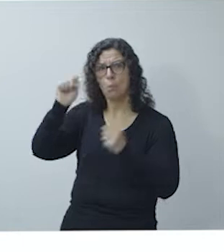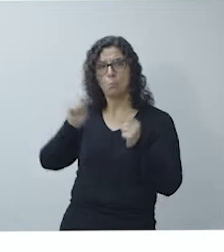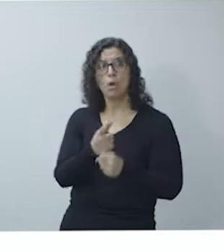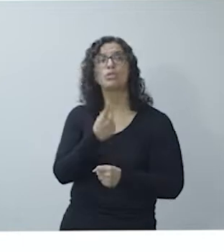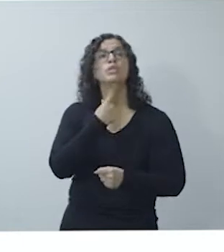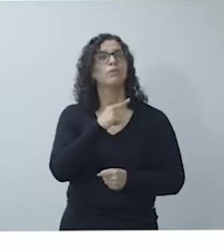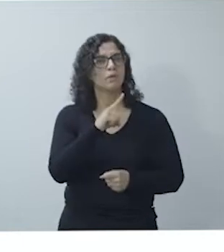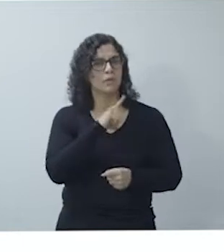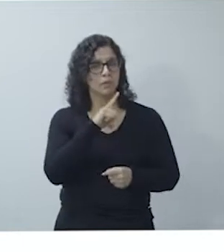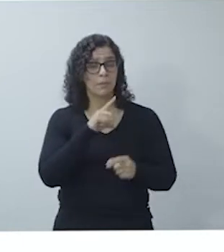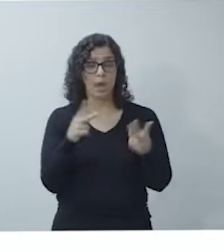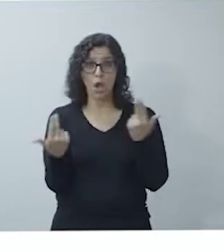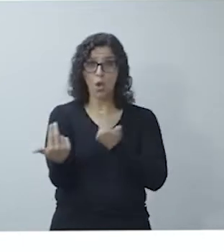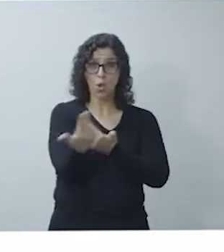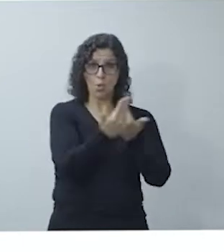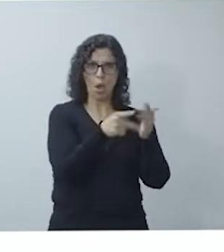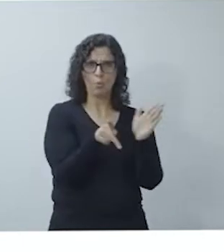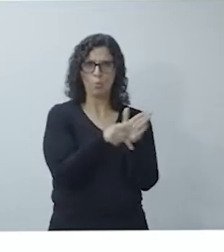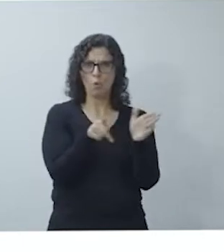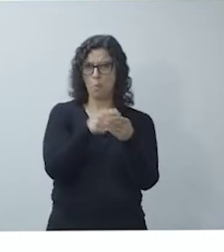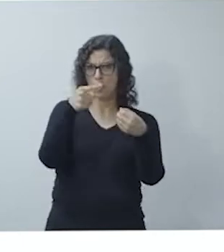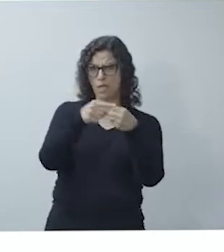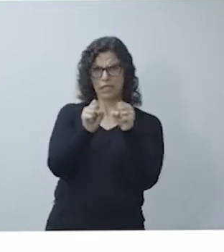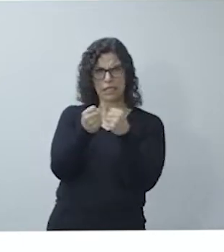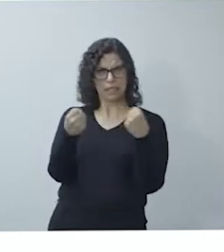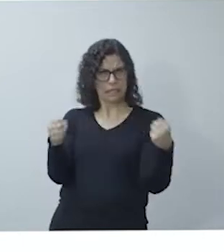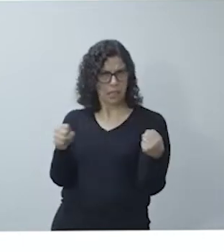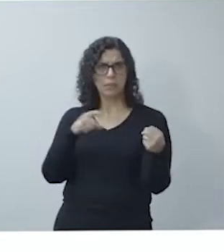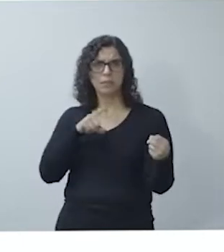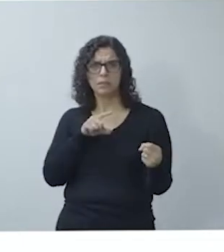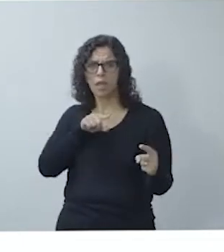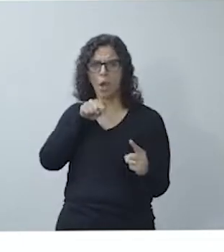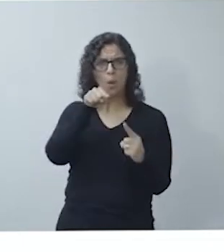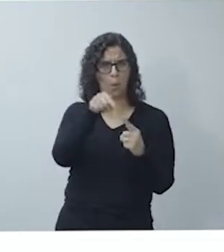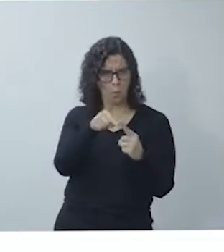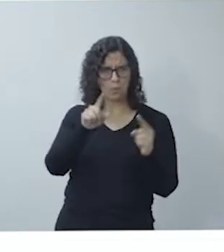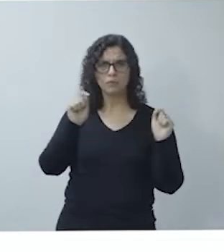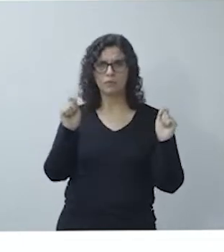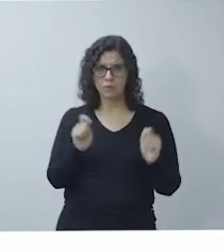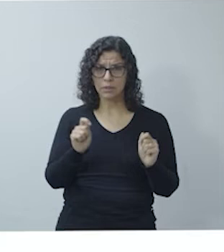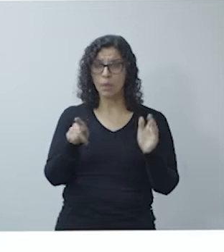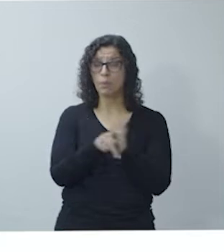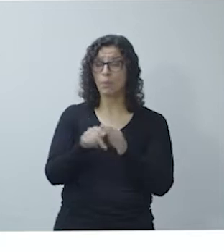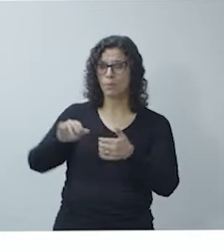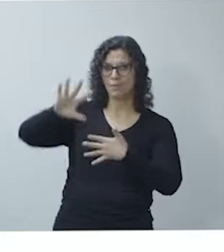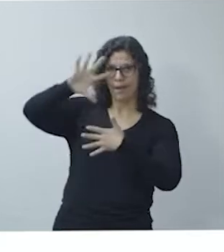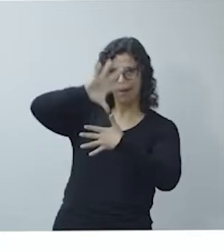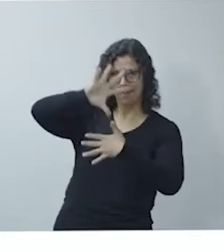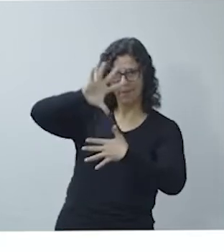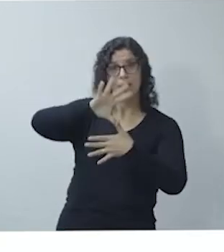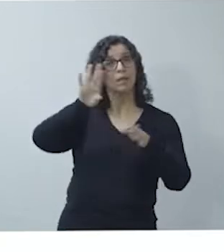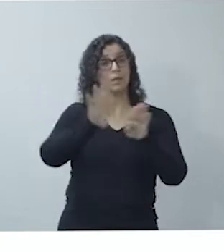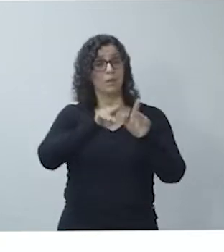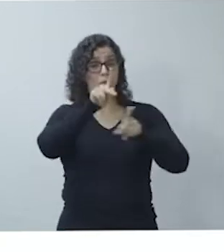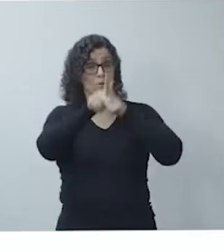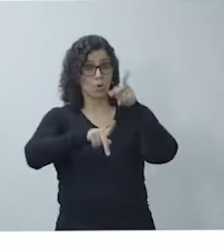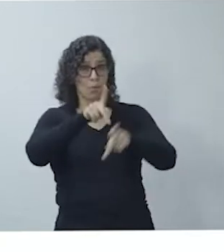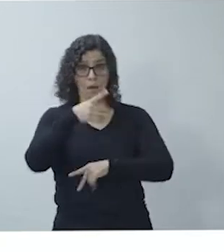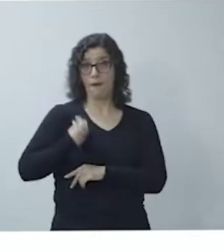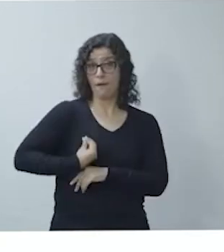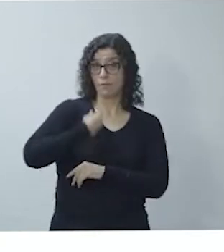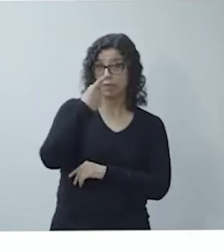almejar para ser igual a uma grande cidade com pretensões da América. E o povo que a